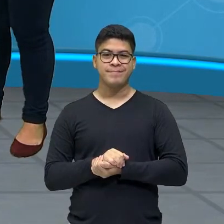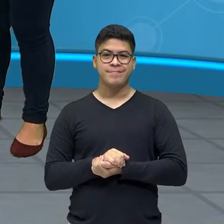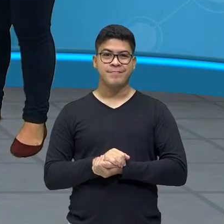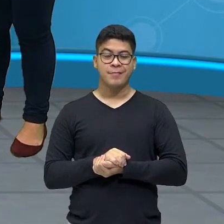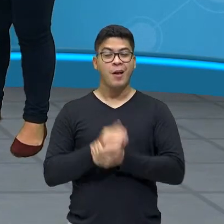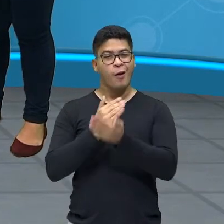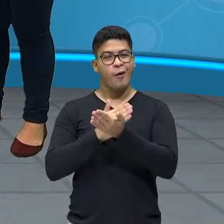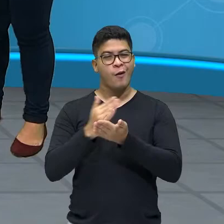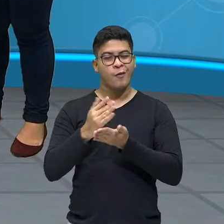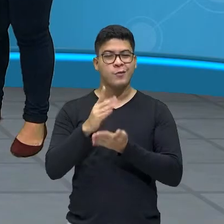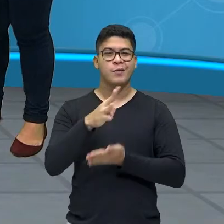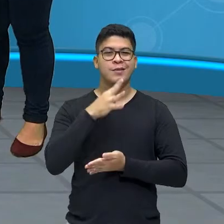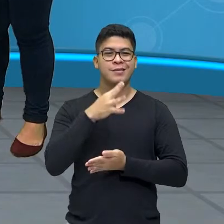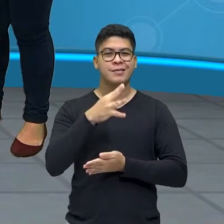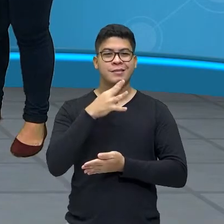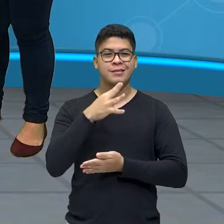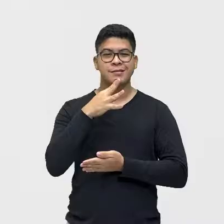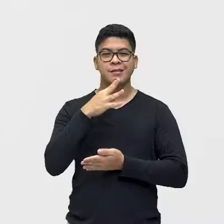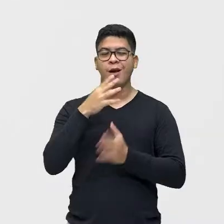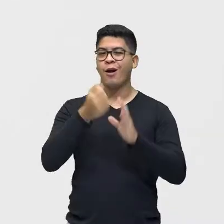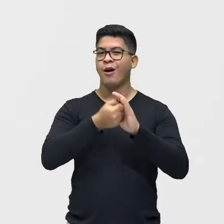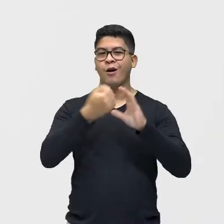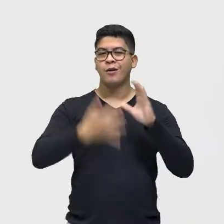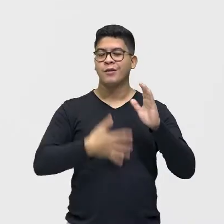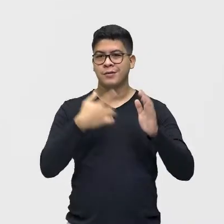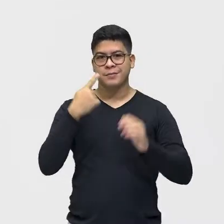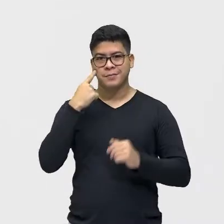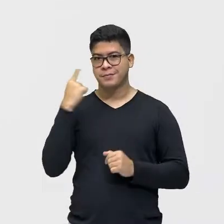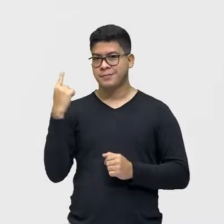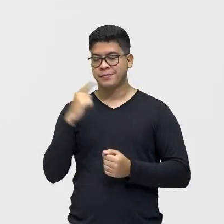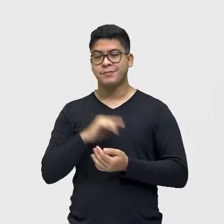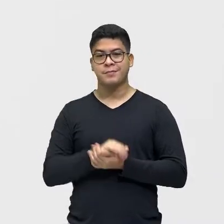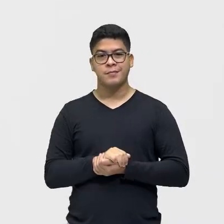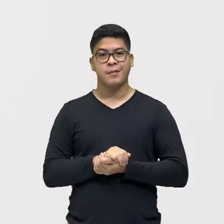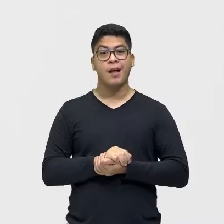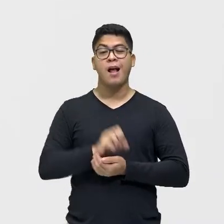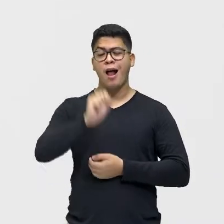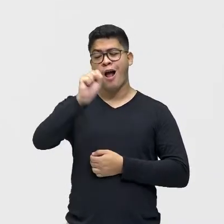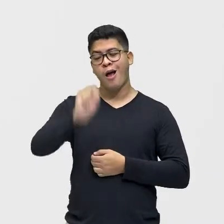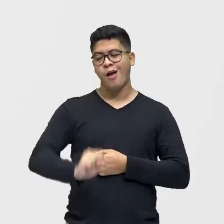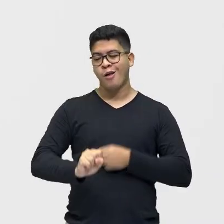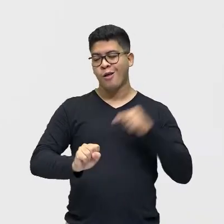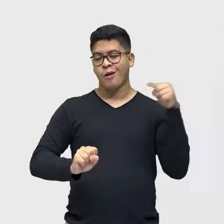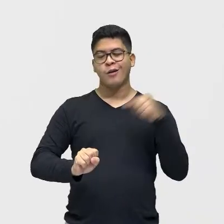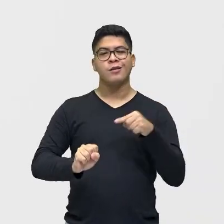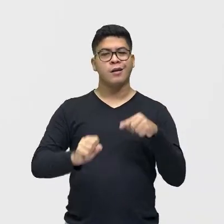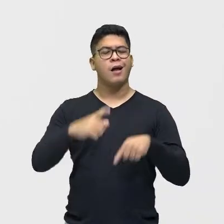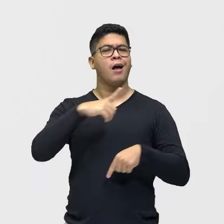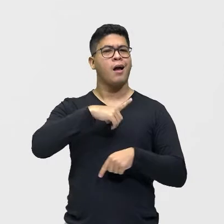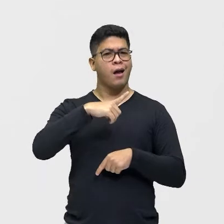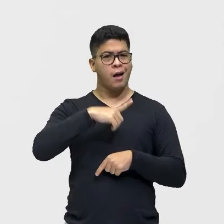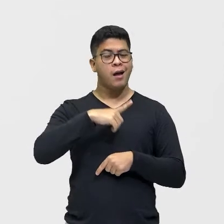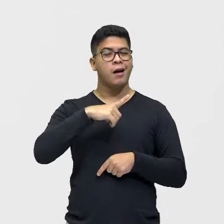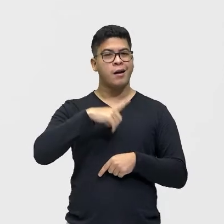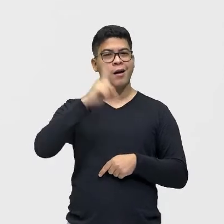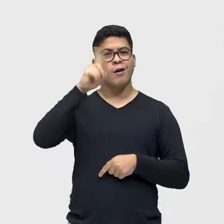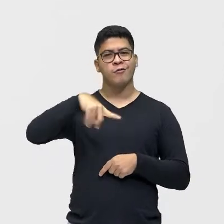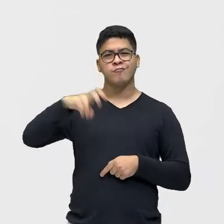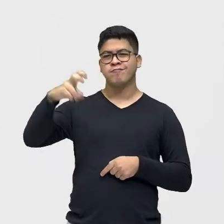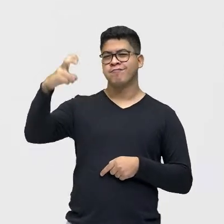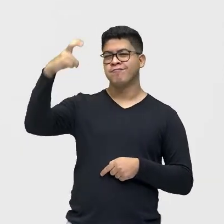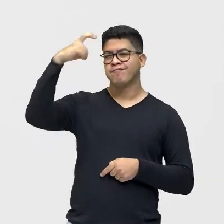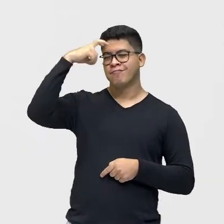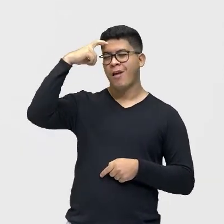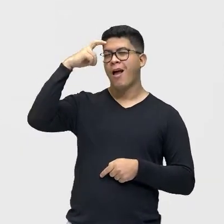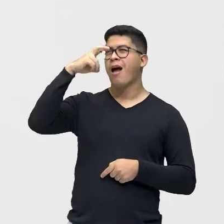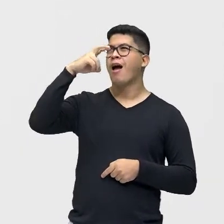Vamos conhecer aí as suas características. Então, lá na região sul, ela é fortemente marcada pela cultura dos